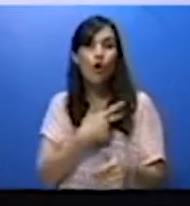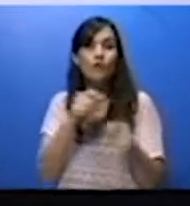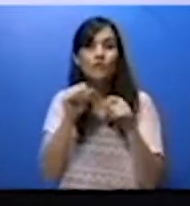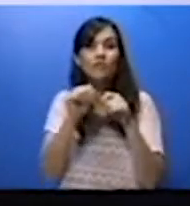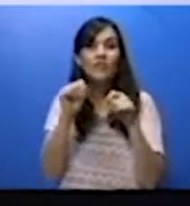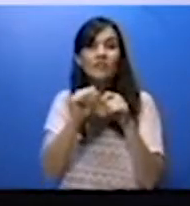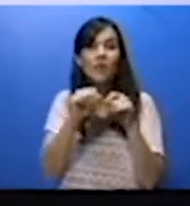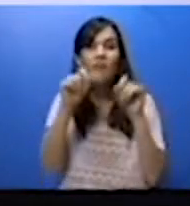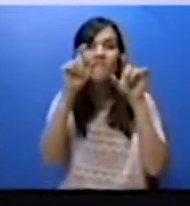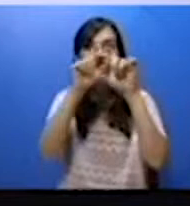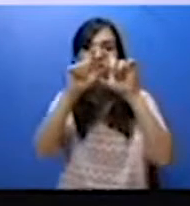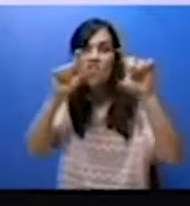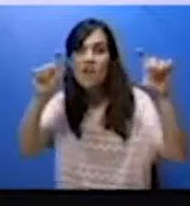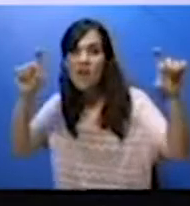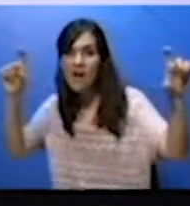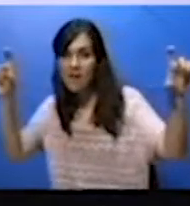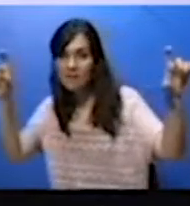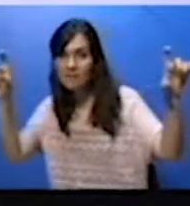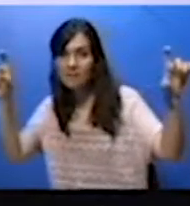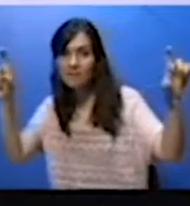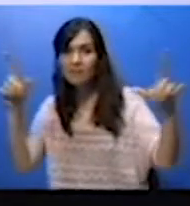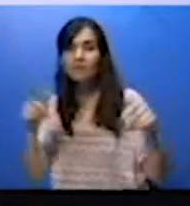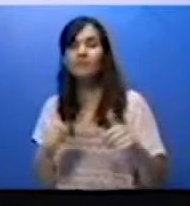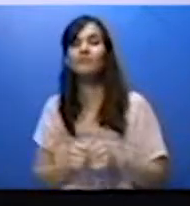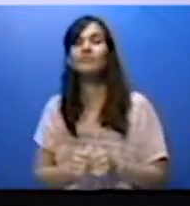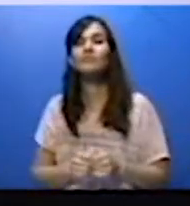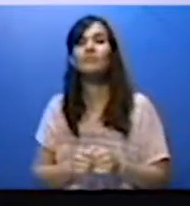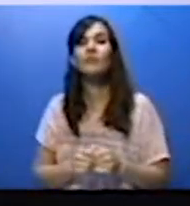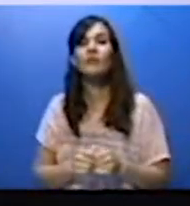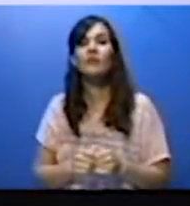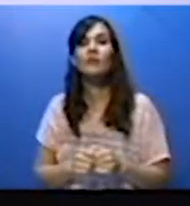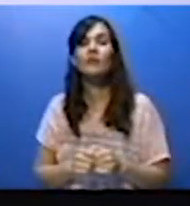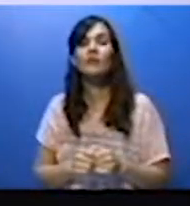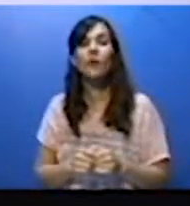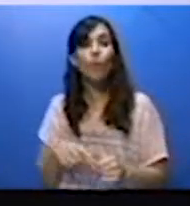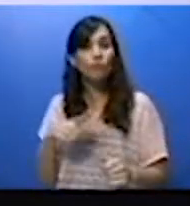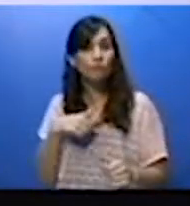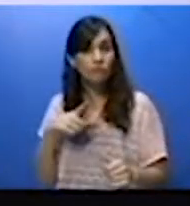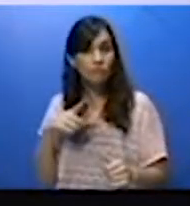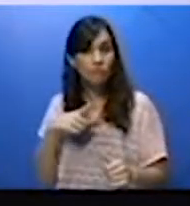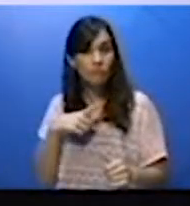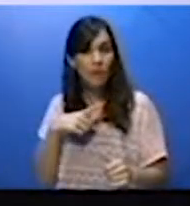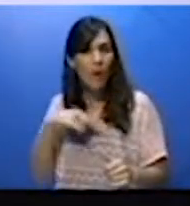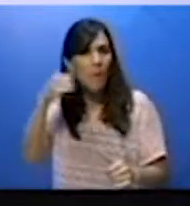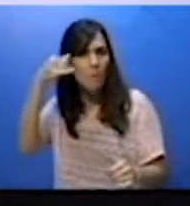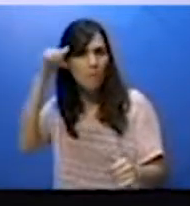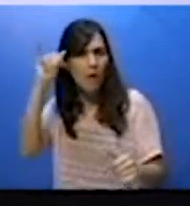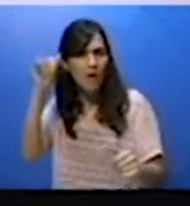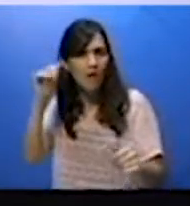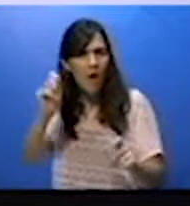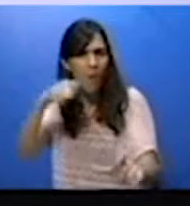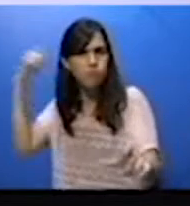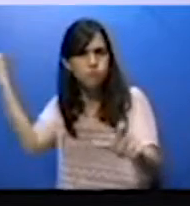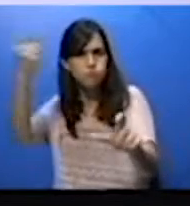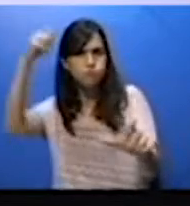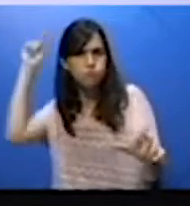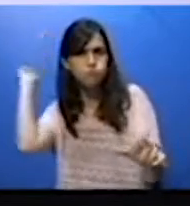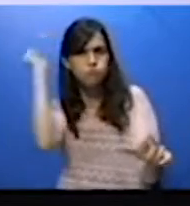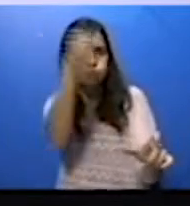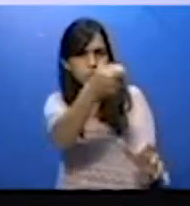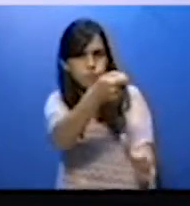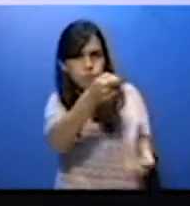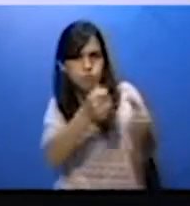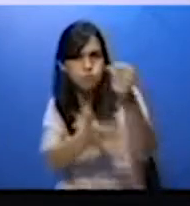frase olha ali nós temos a palla a frase o peão sou o touro